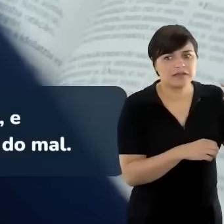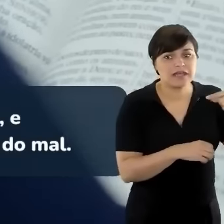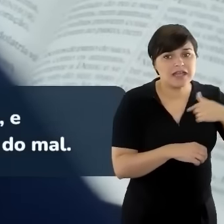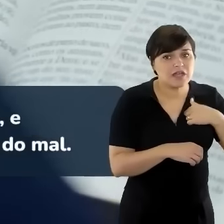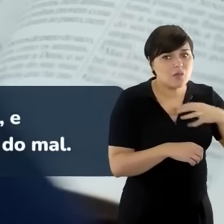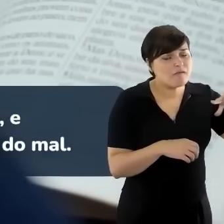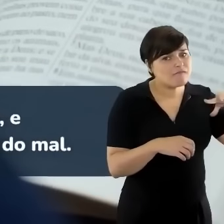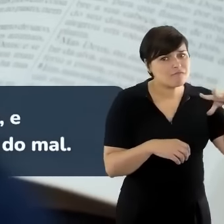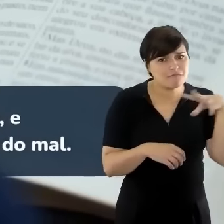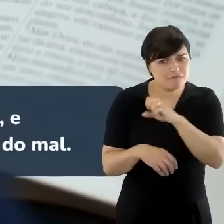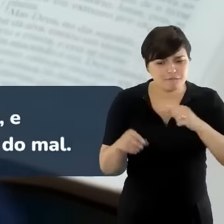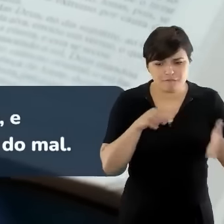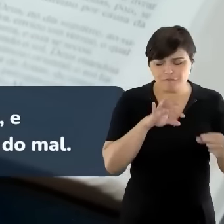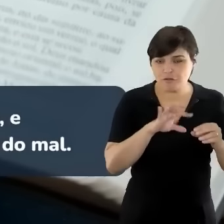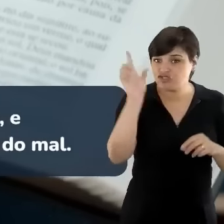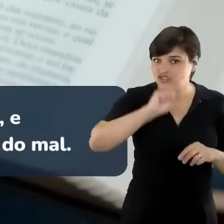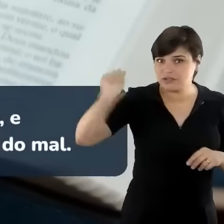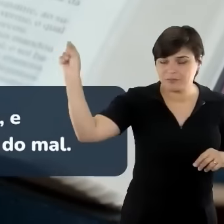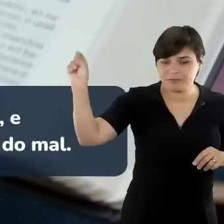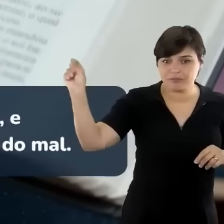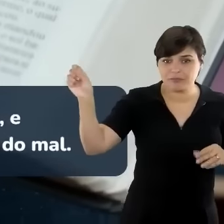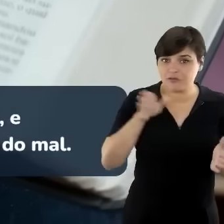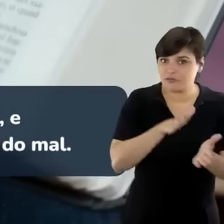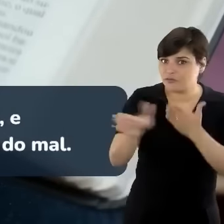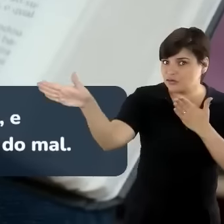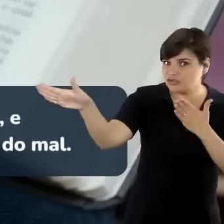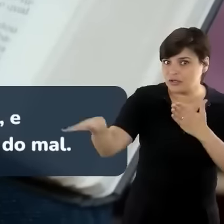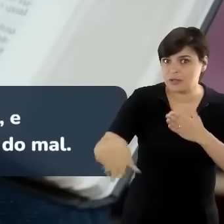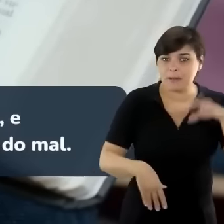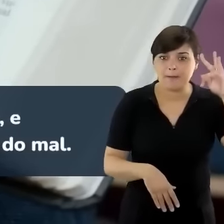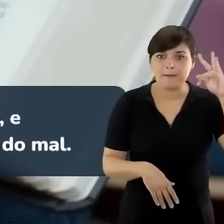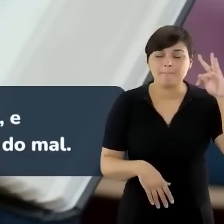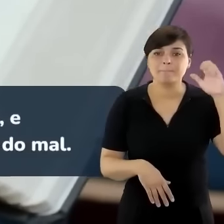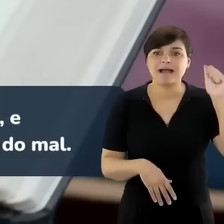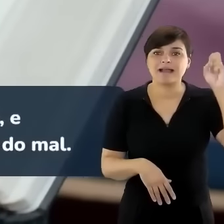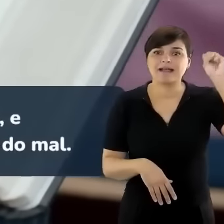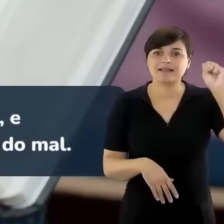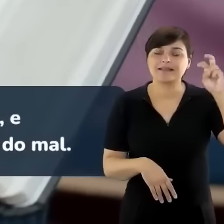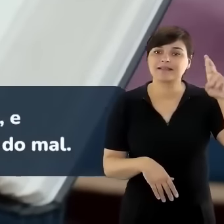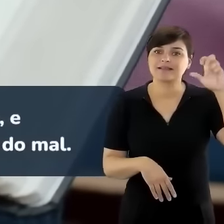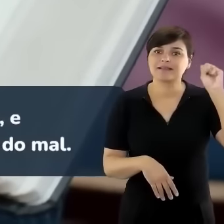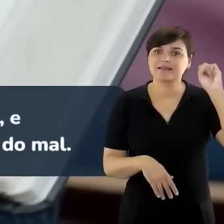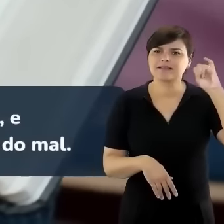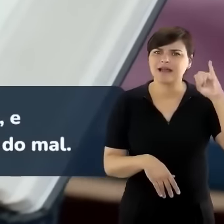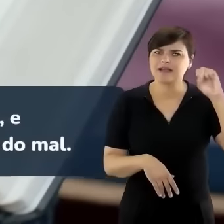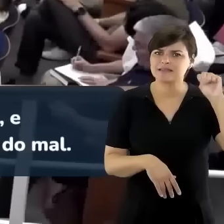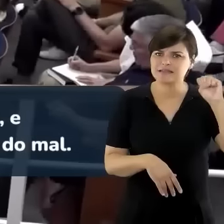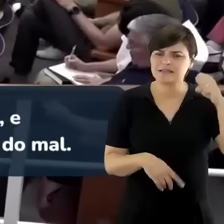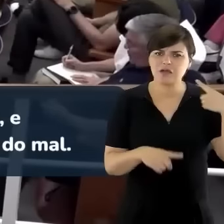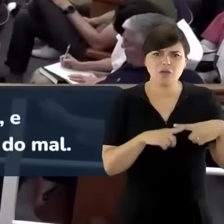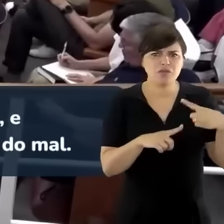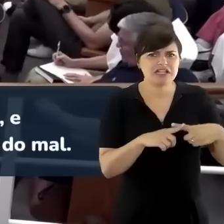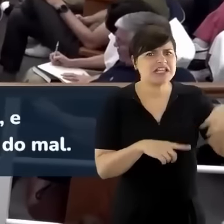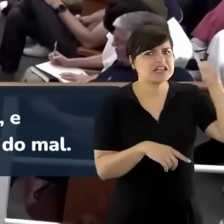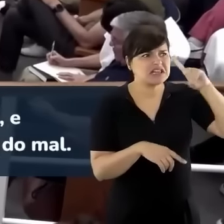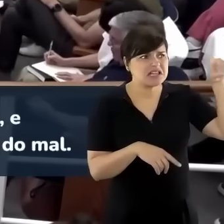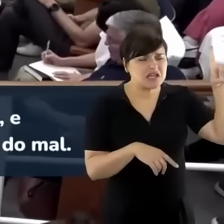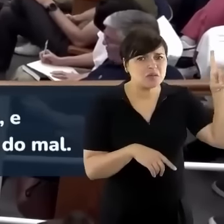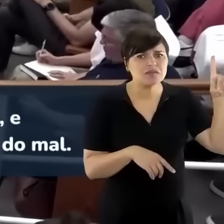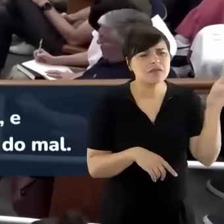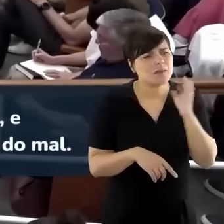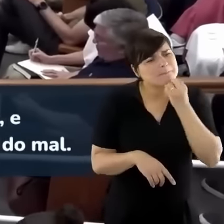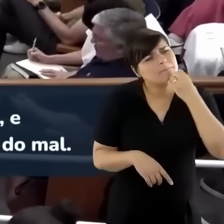tsis pois sabia que éis Deus Clemente e misericordioso e tardio em irar-se